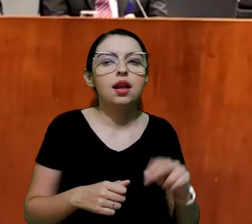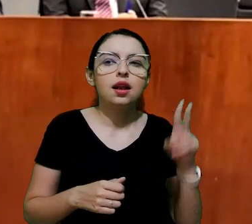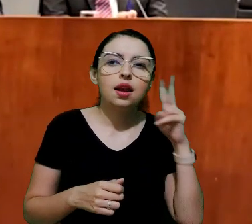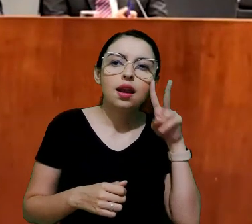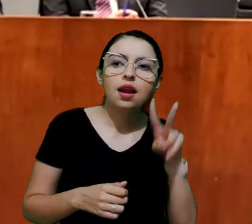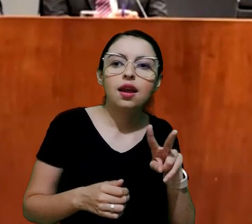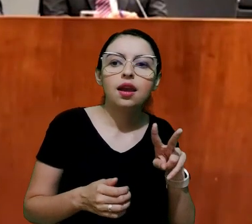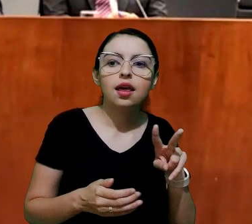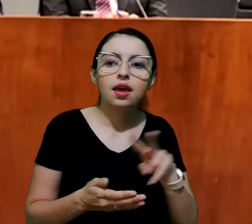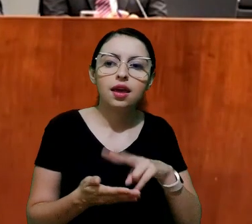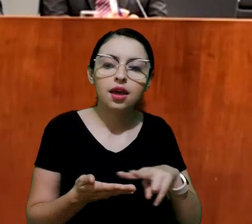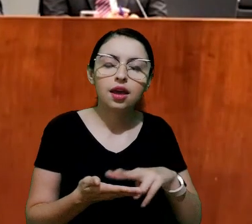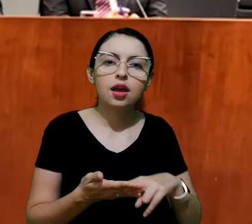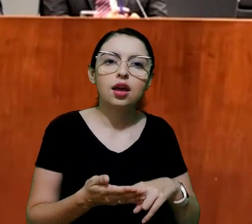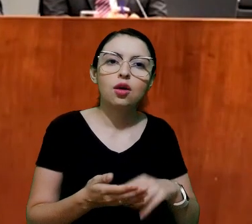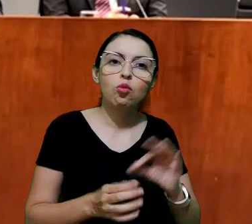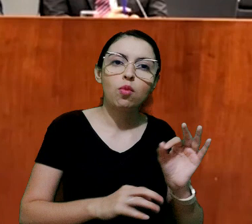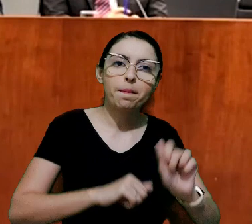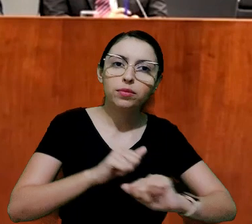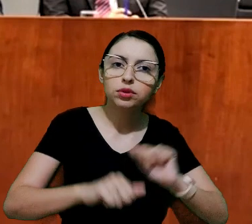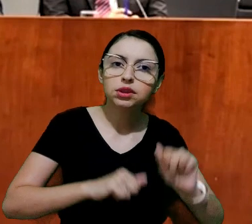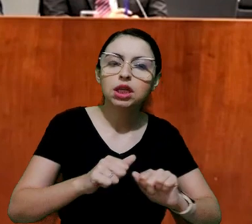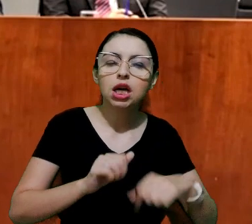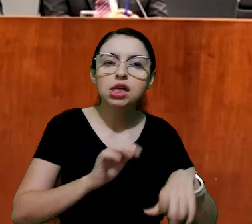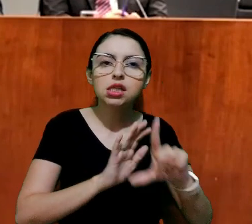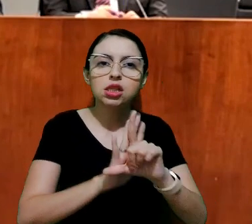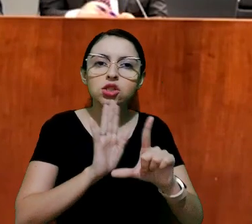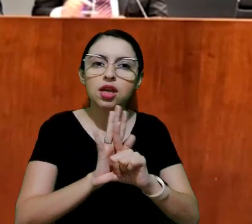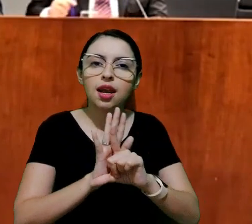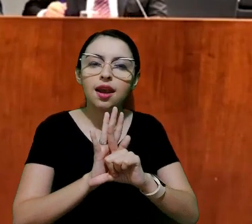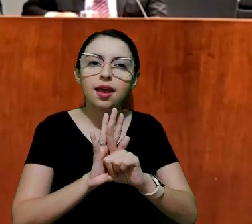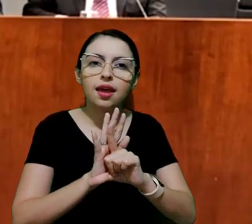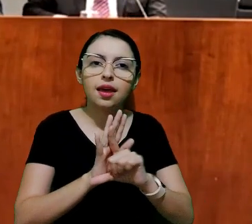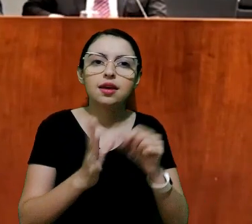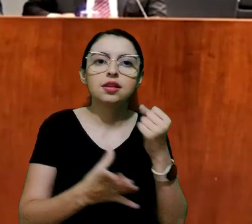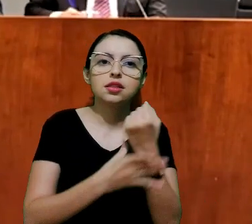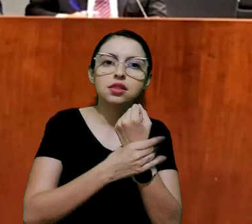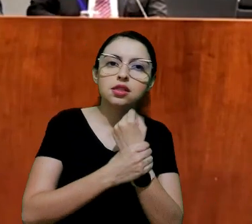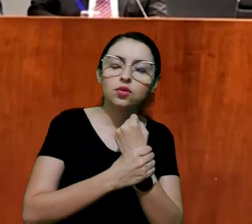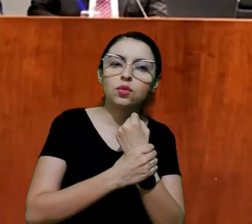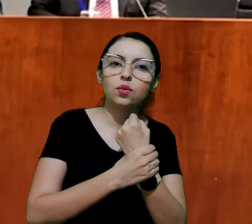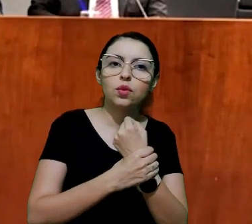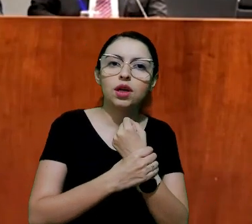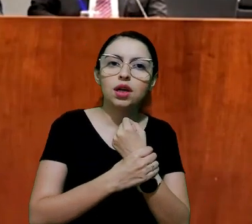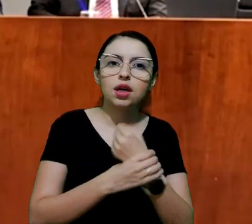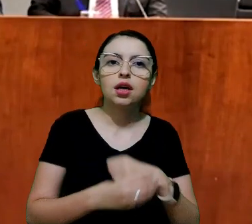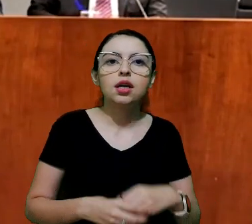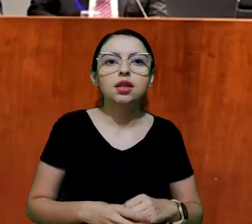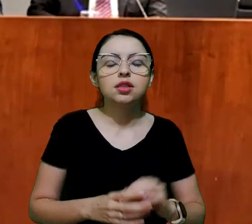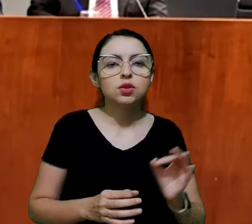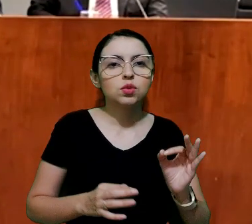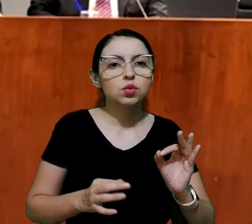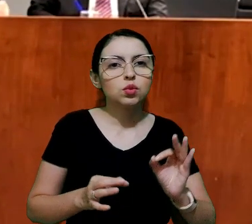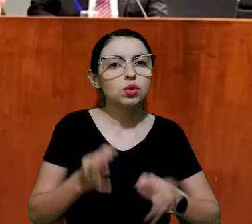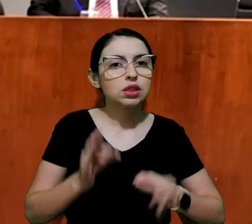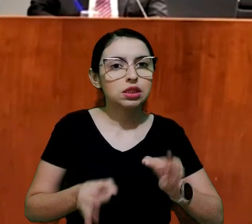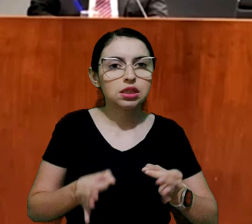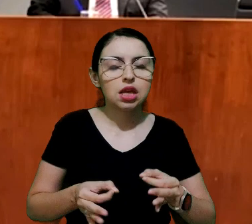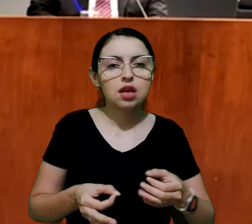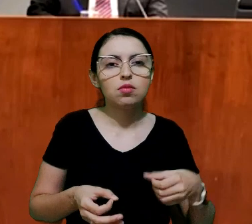legítima, a estabilidade e segurança para a combinação do sistema aberto de